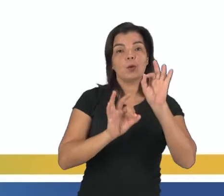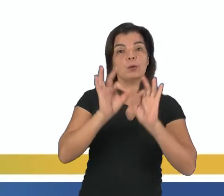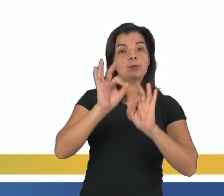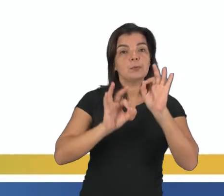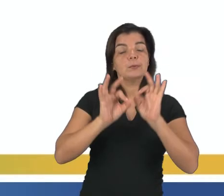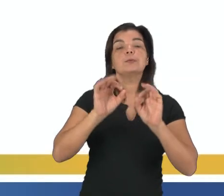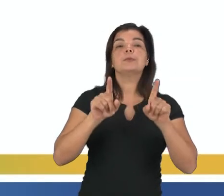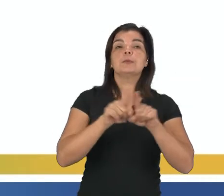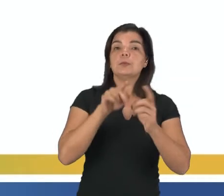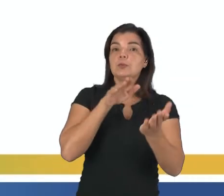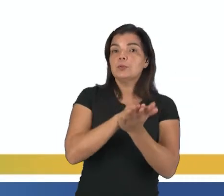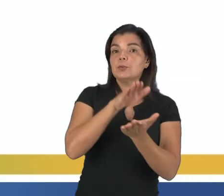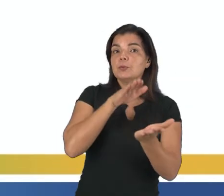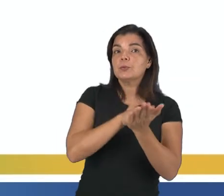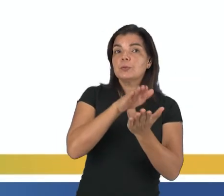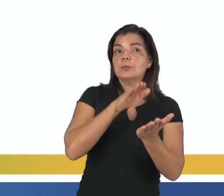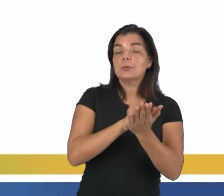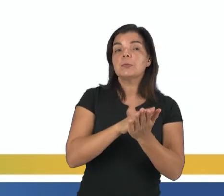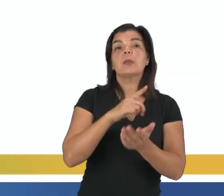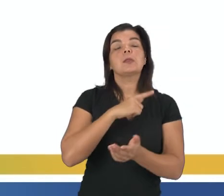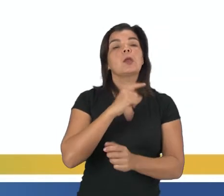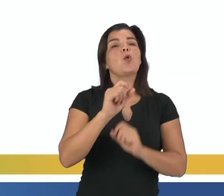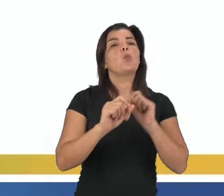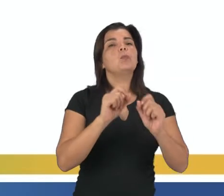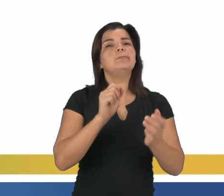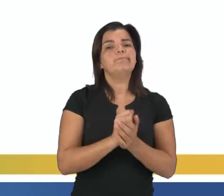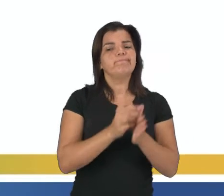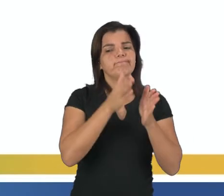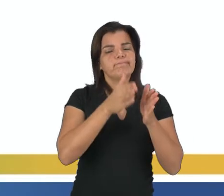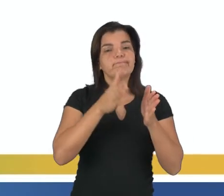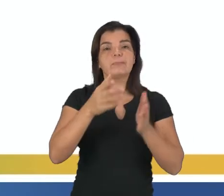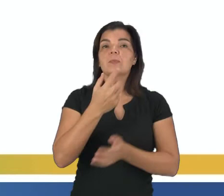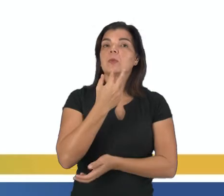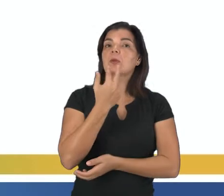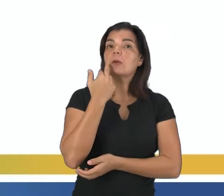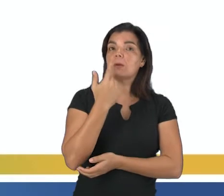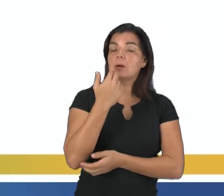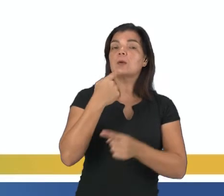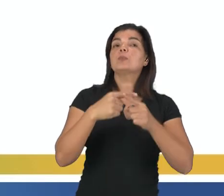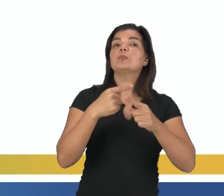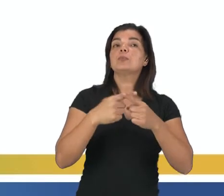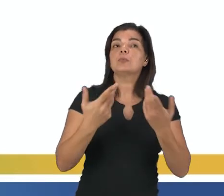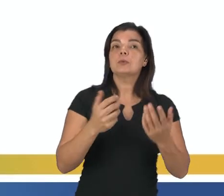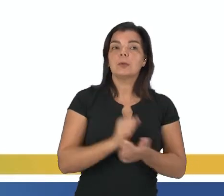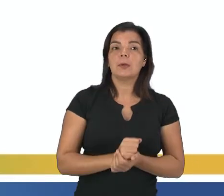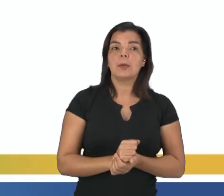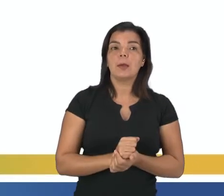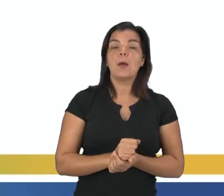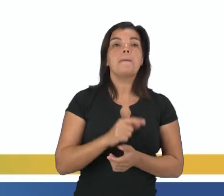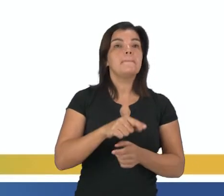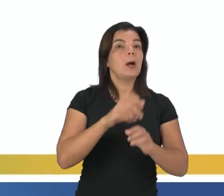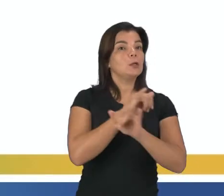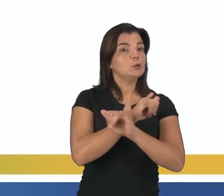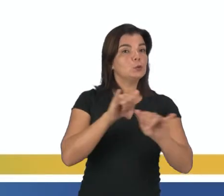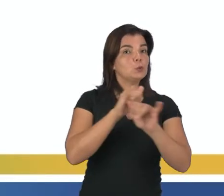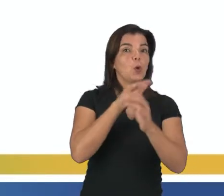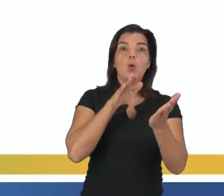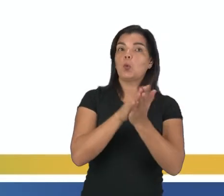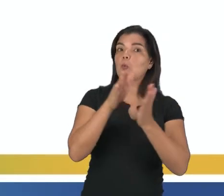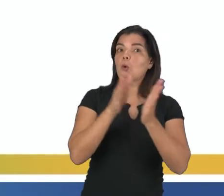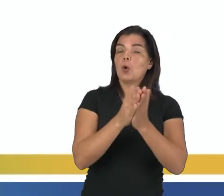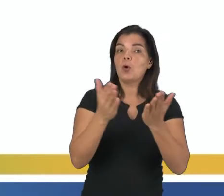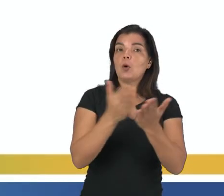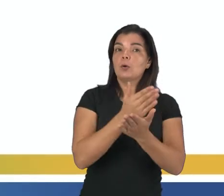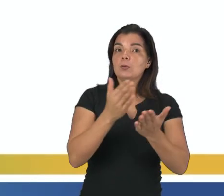formato de de impressora né E isso trouxe padronização para língua inglesa por quê Porque mais publicações mais